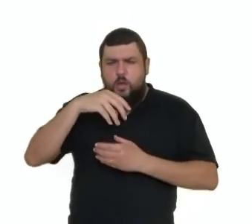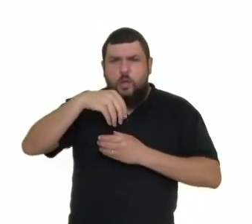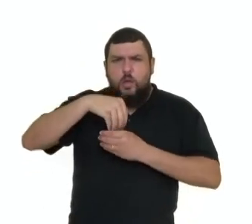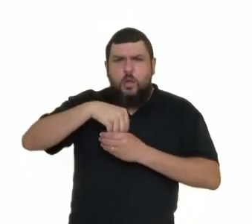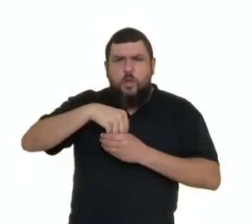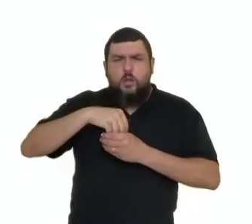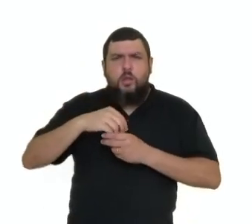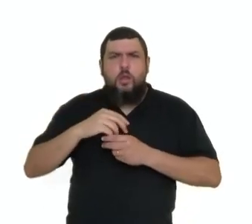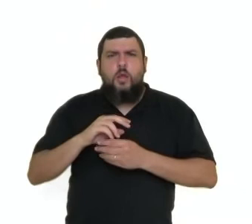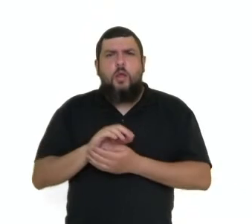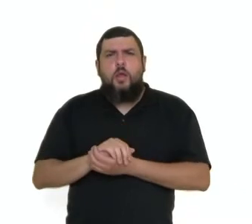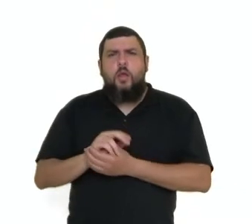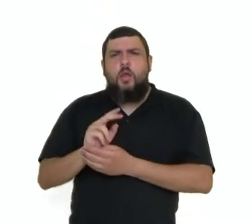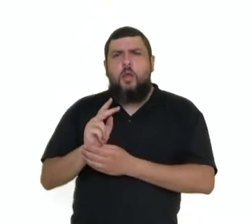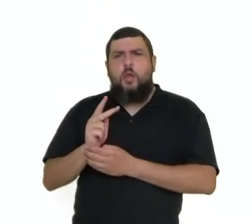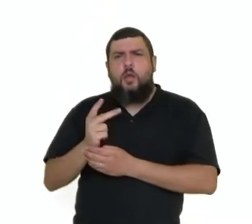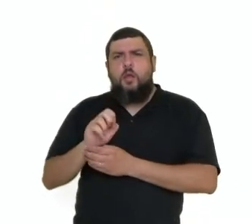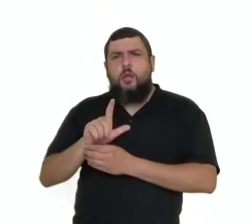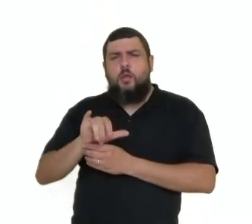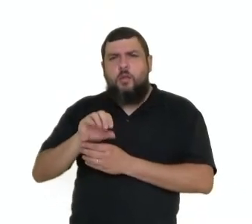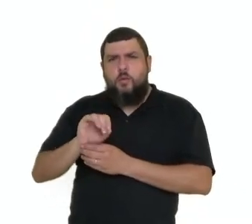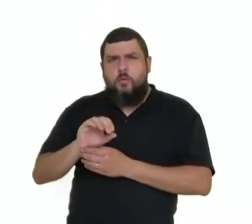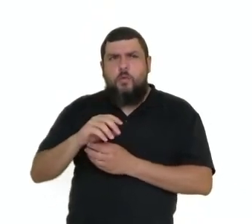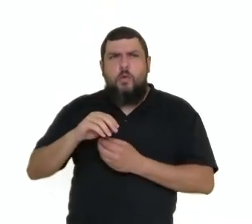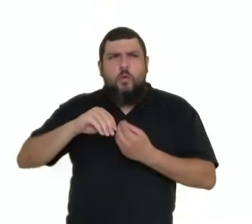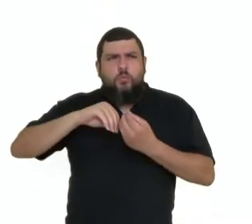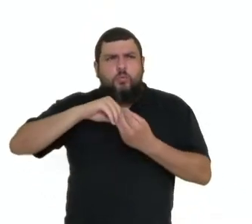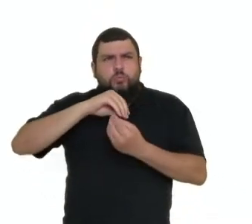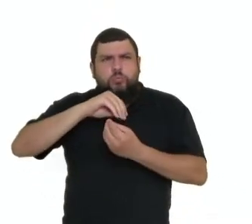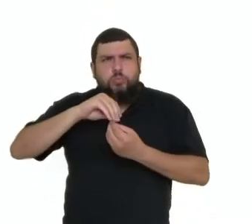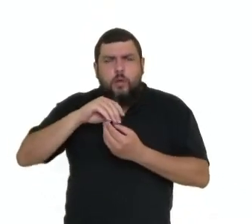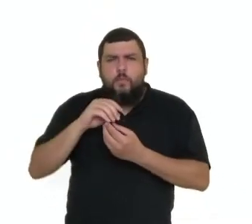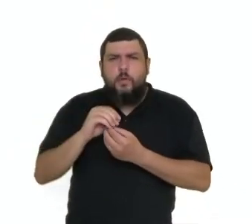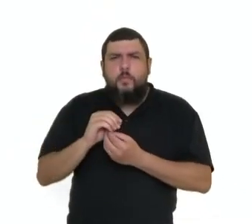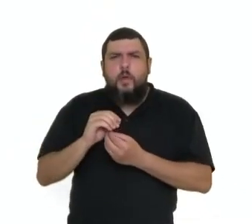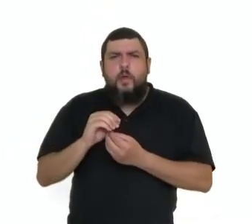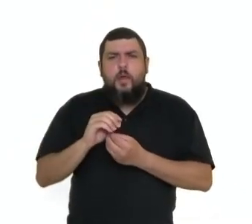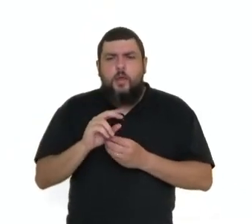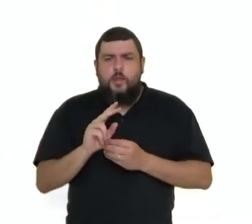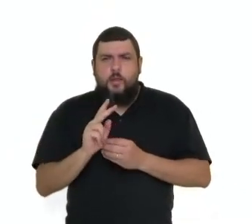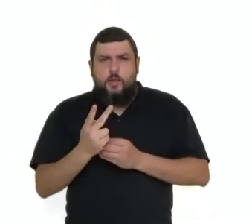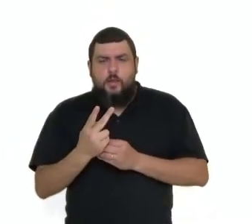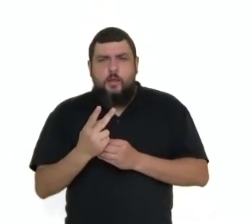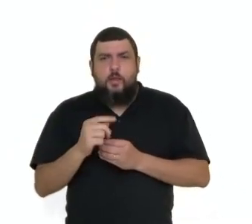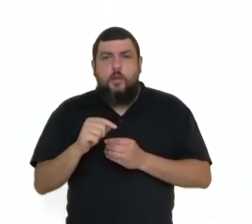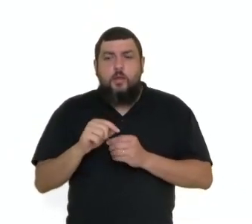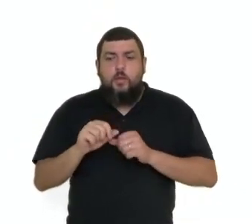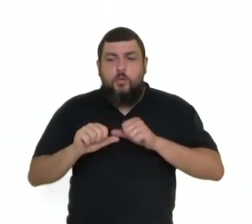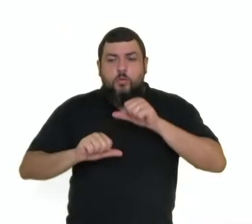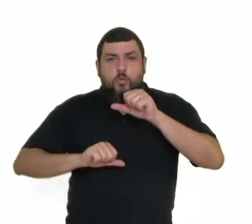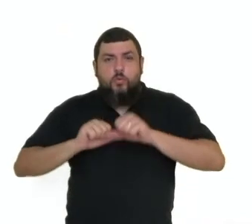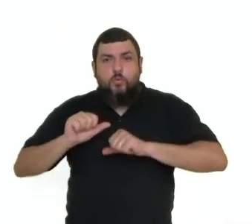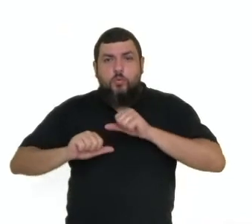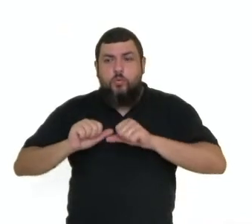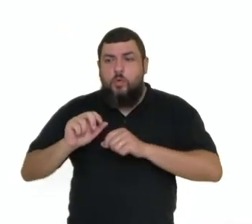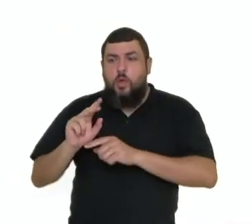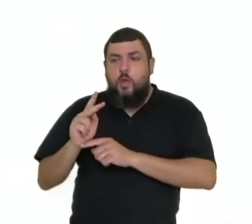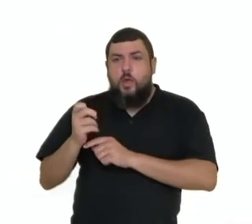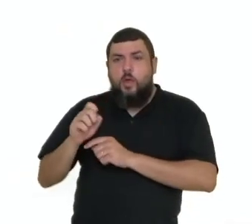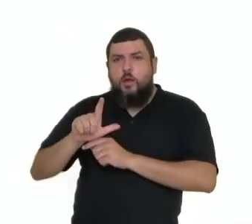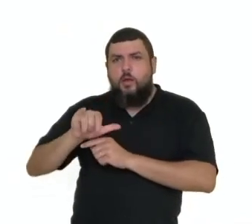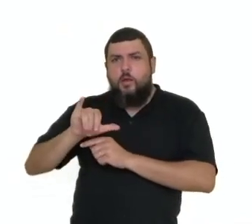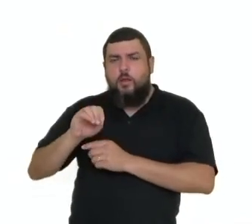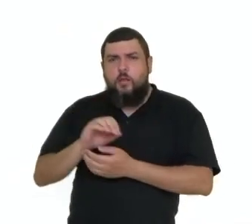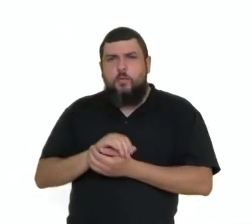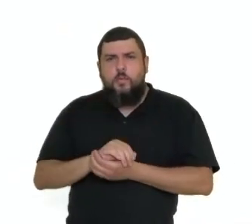hidrogênio, que por meio de fusão nuclear transforma esse elemento em hélio, produzindo muita energia